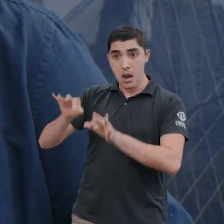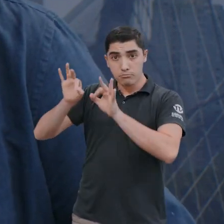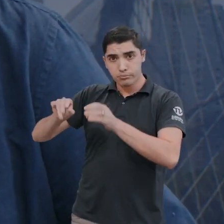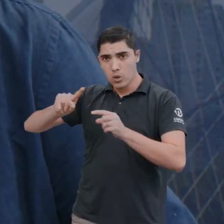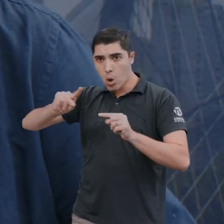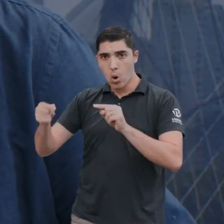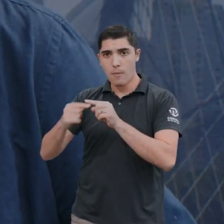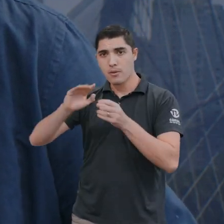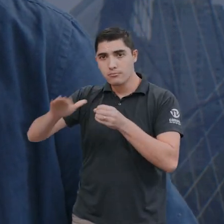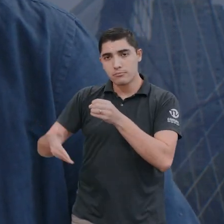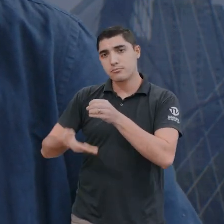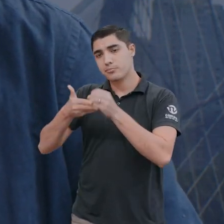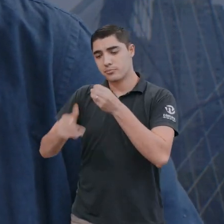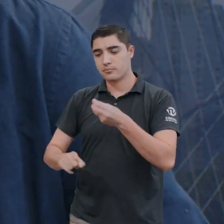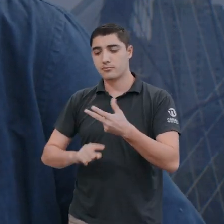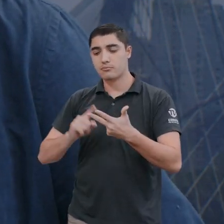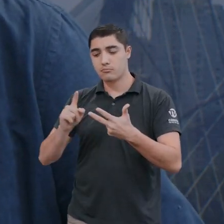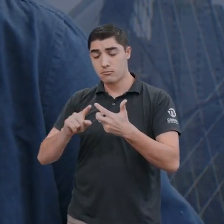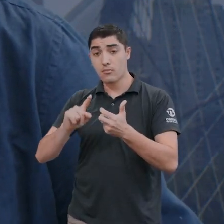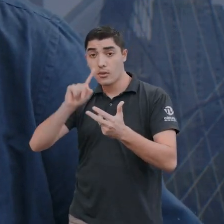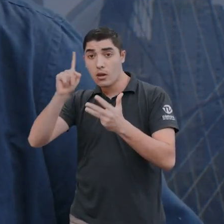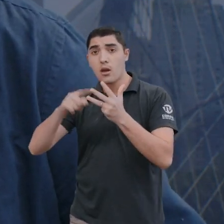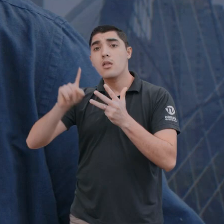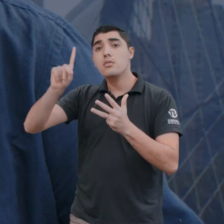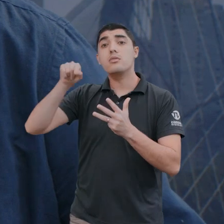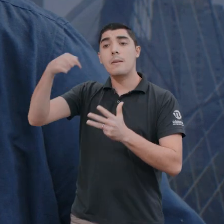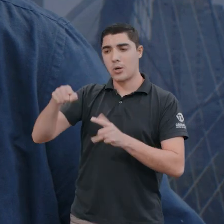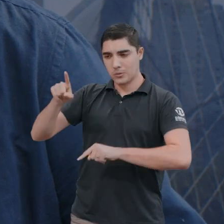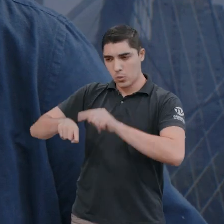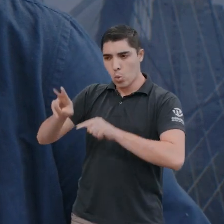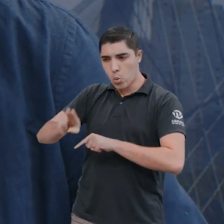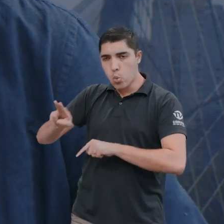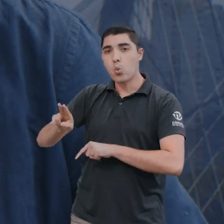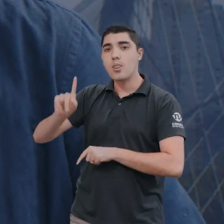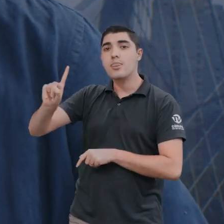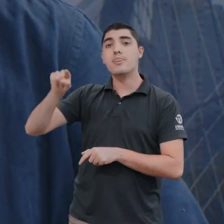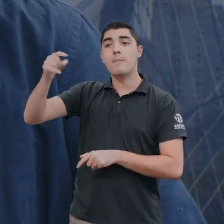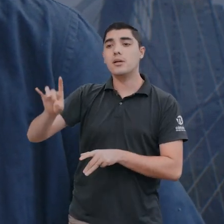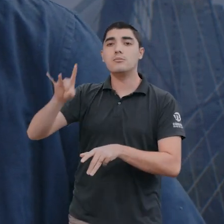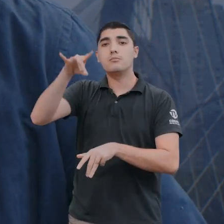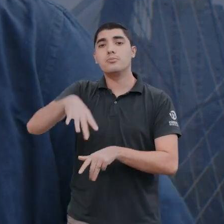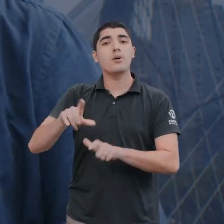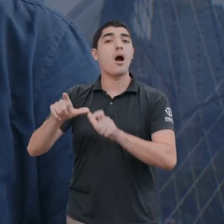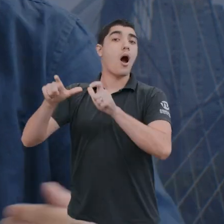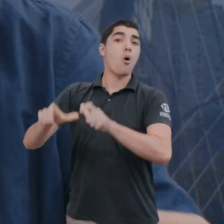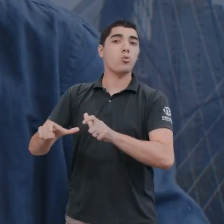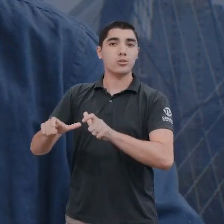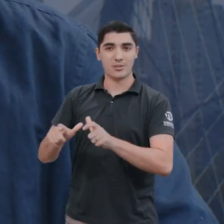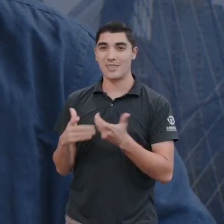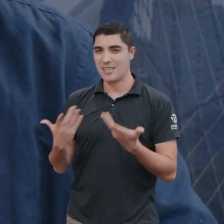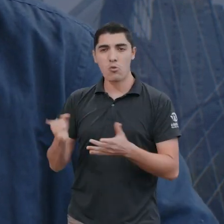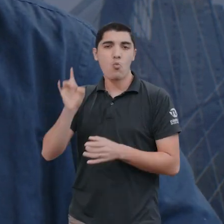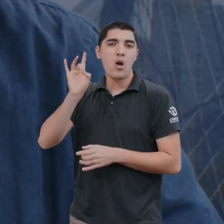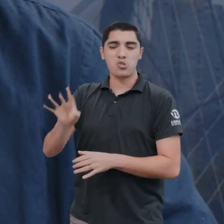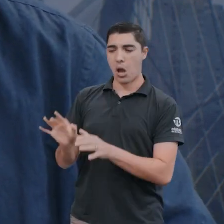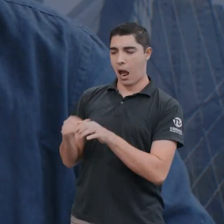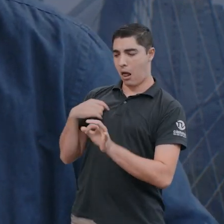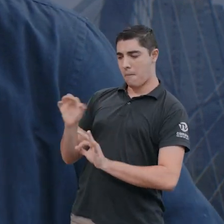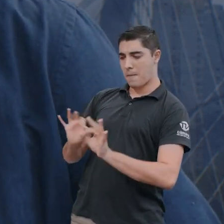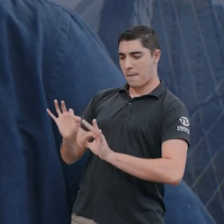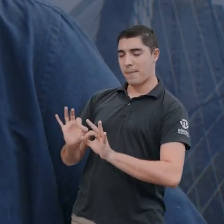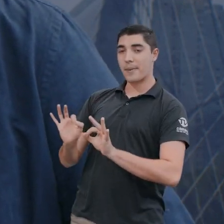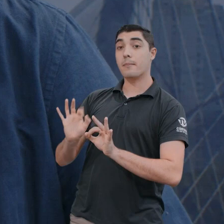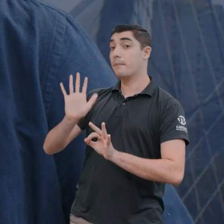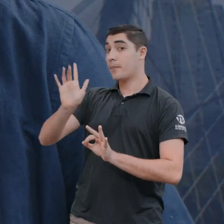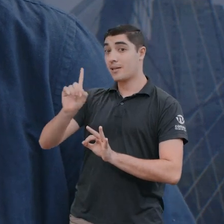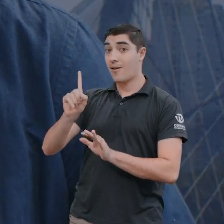considerado sustentável, qual que é o descarte desse seu produto também. Então, é muito antes da peça estar feita e também